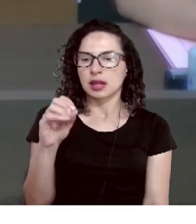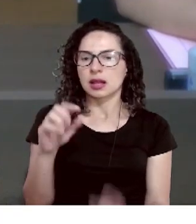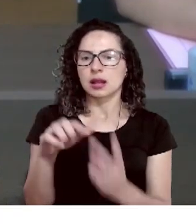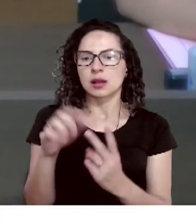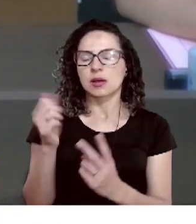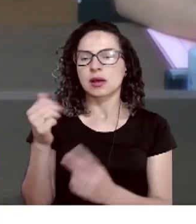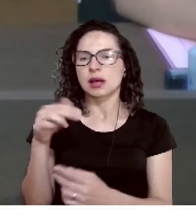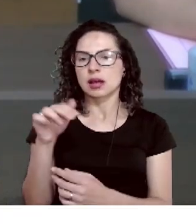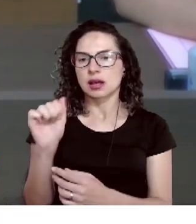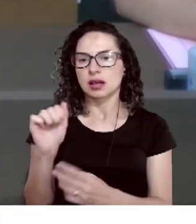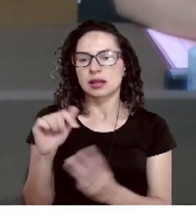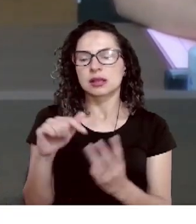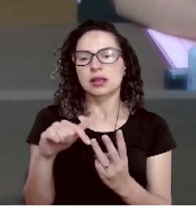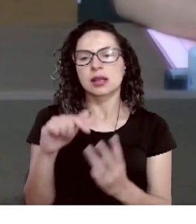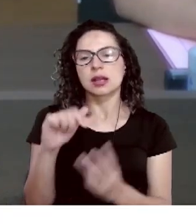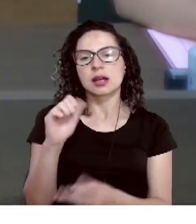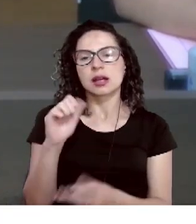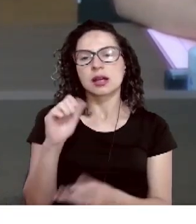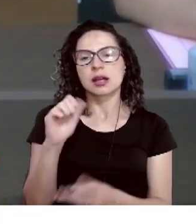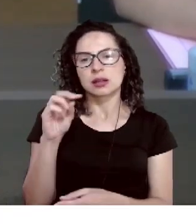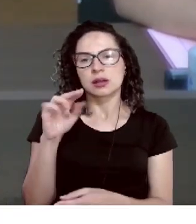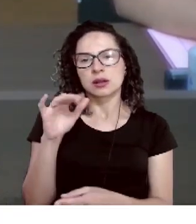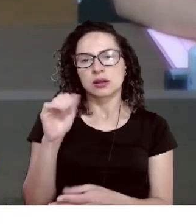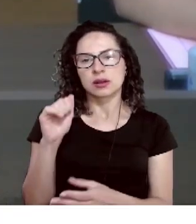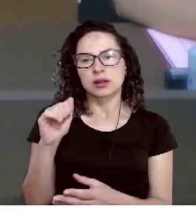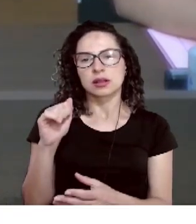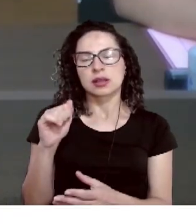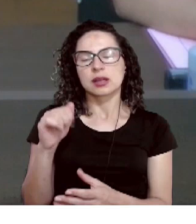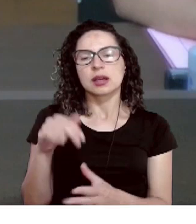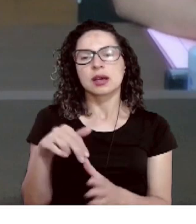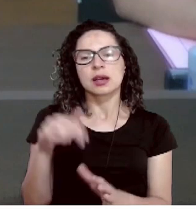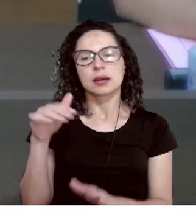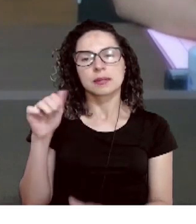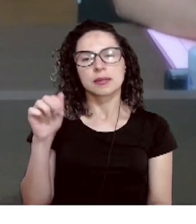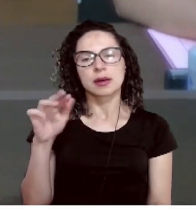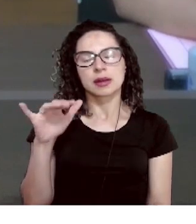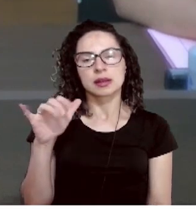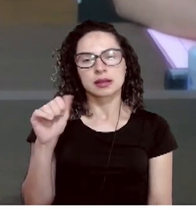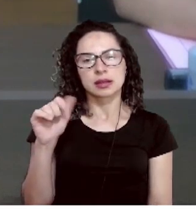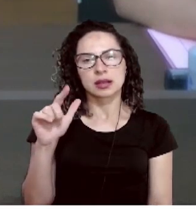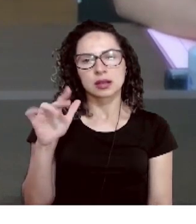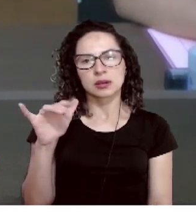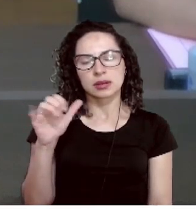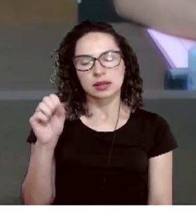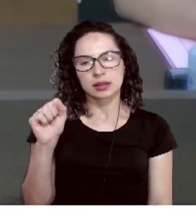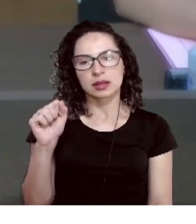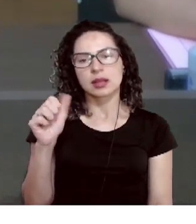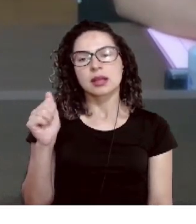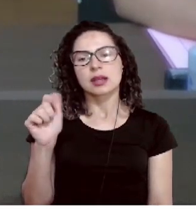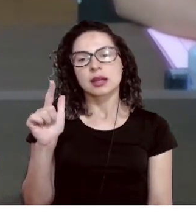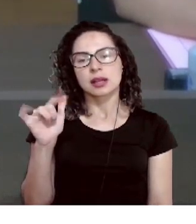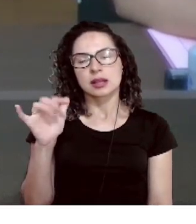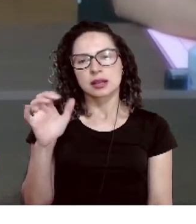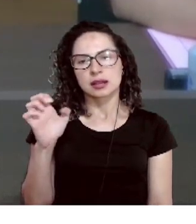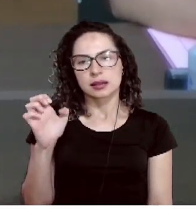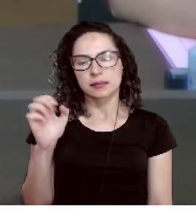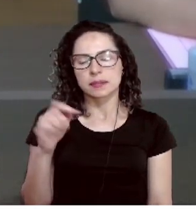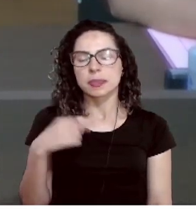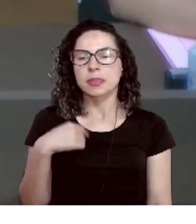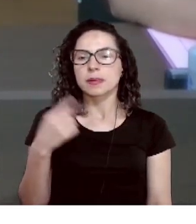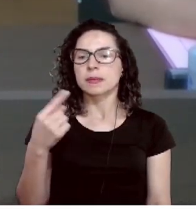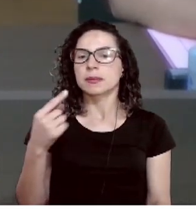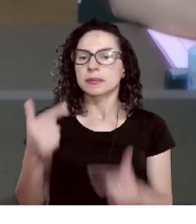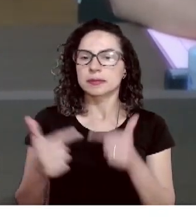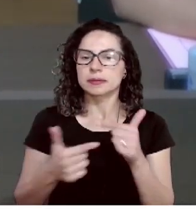Galho, Antônio Aparecido Galho, neto, e Maria Luísa Galho e Alice Galho. Seu primeiro emprego foi